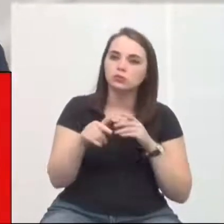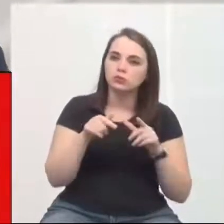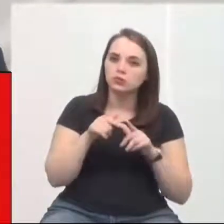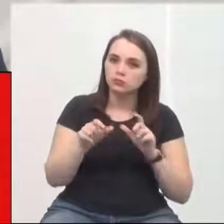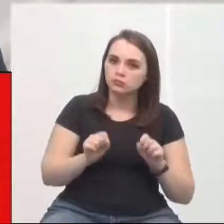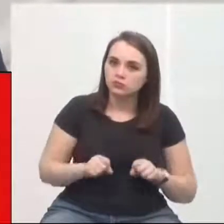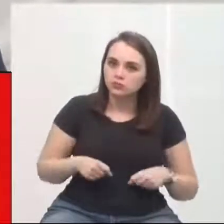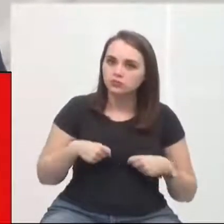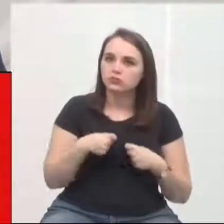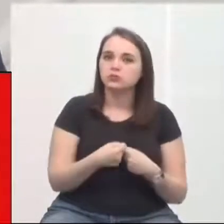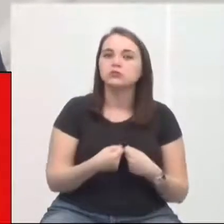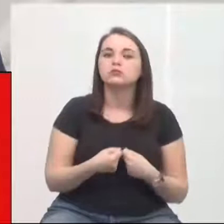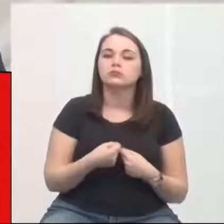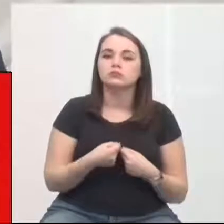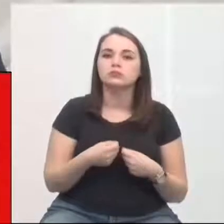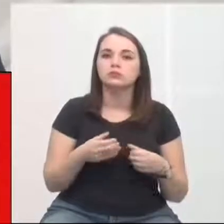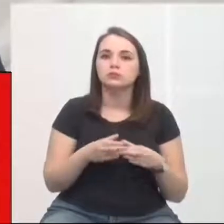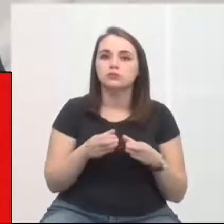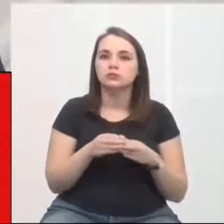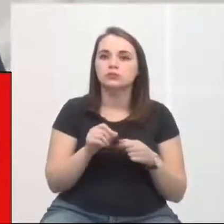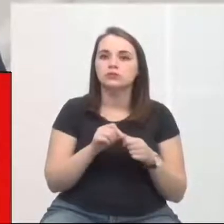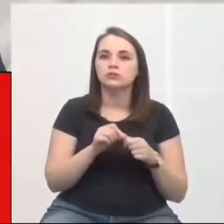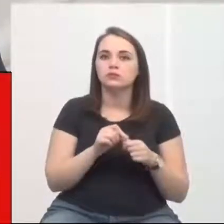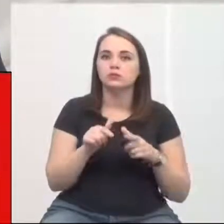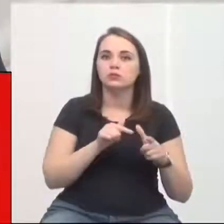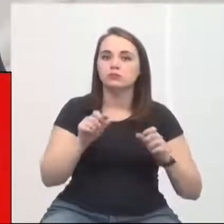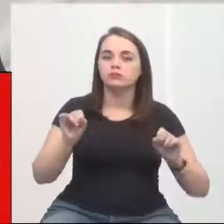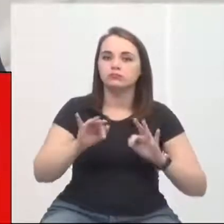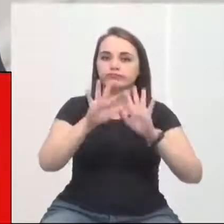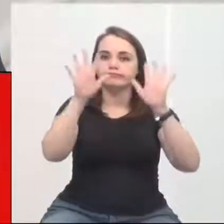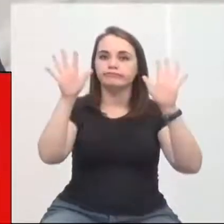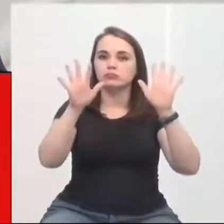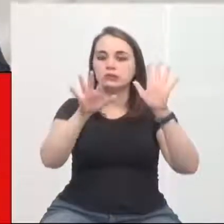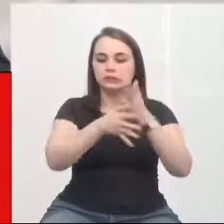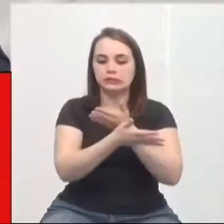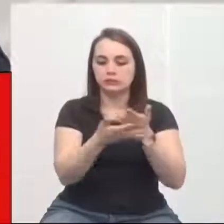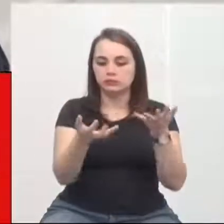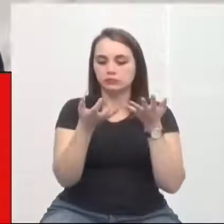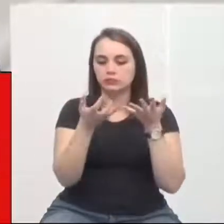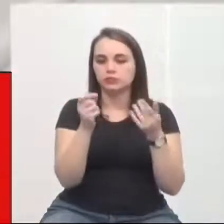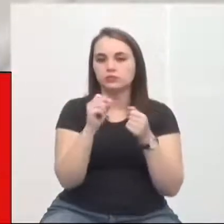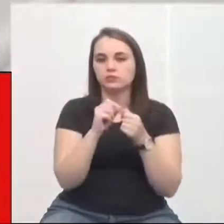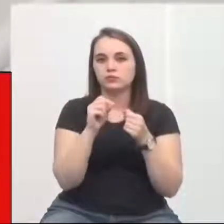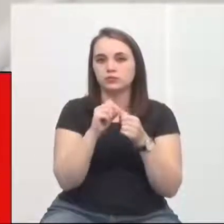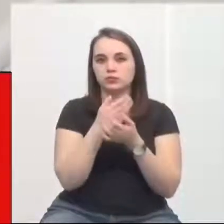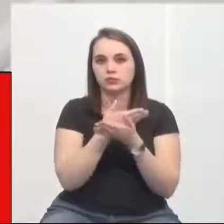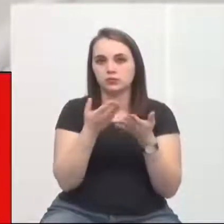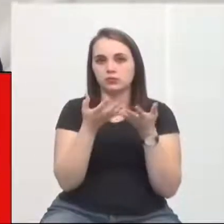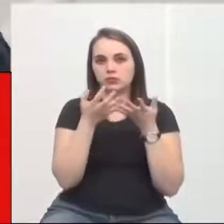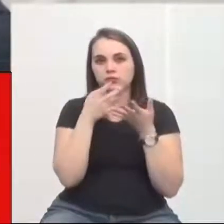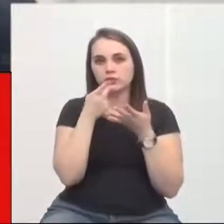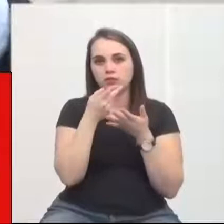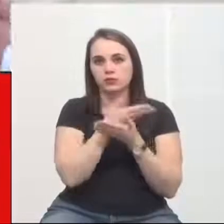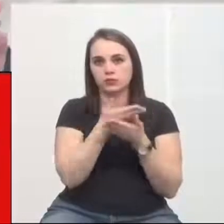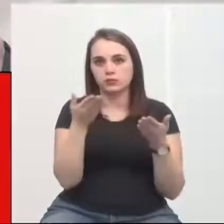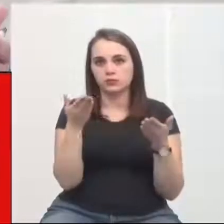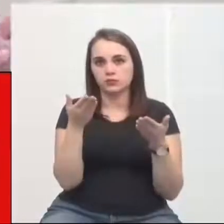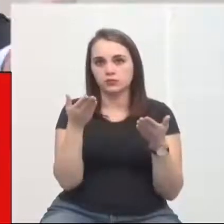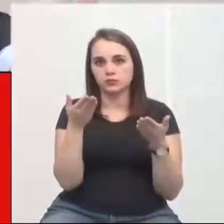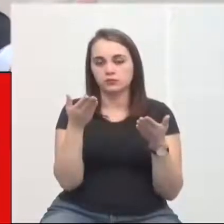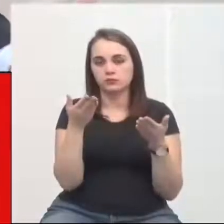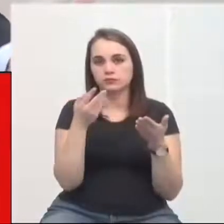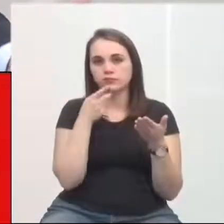trabalha, uma equipe que faz um governo transparente. E é isso que nós queremos fazer, e é isso que nós queremos passar para vocês. Deixo